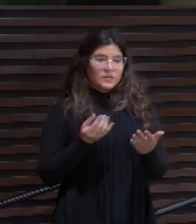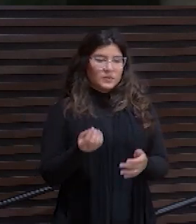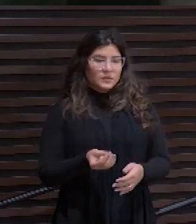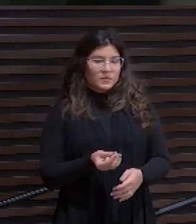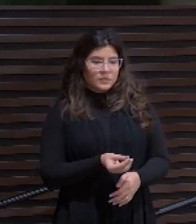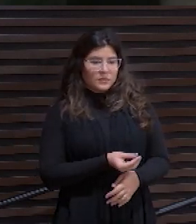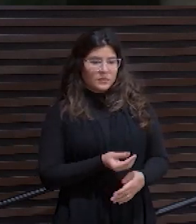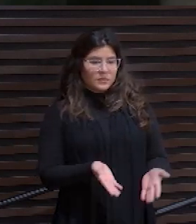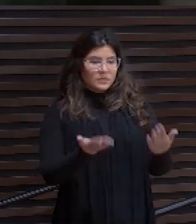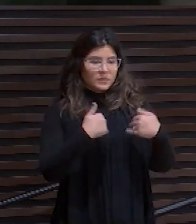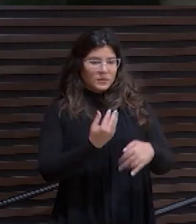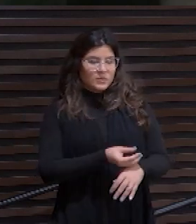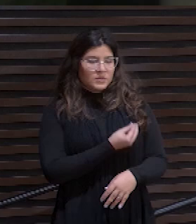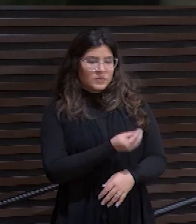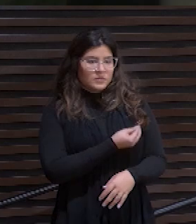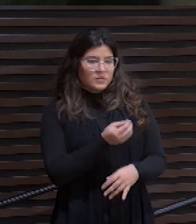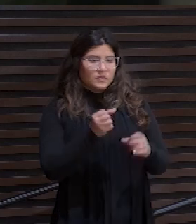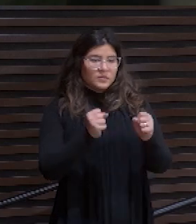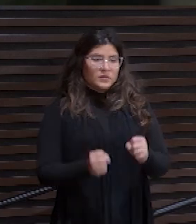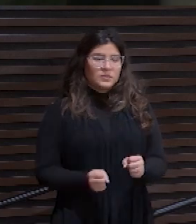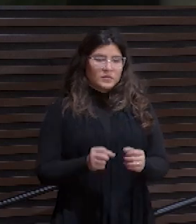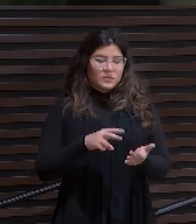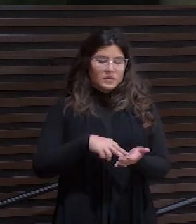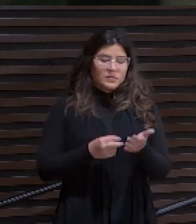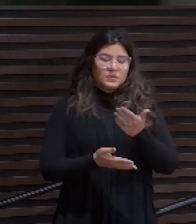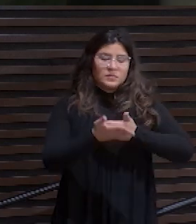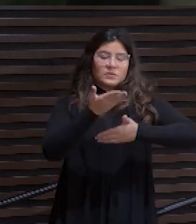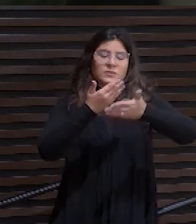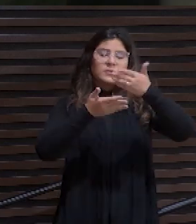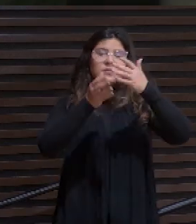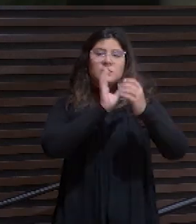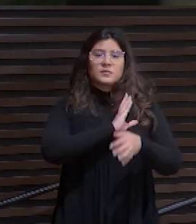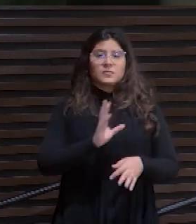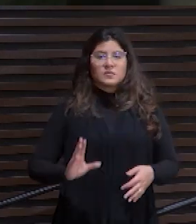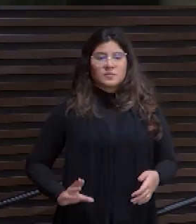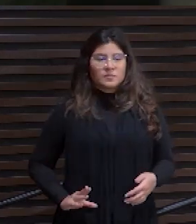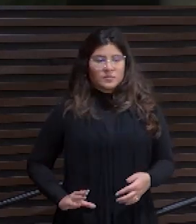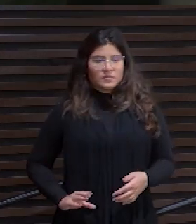vivificado pelo poder da ressurreição de Cristo.